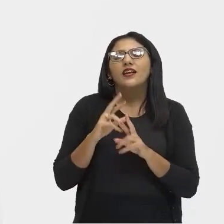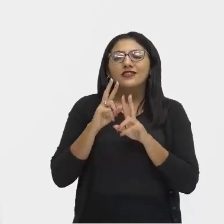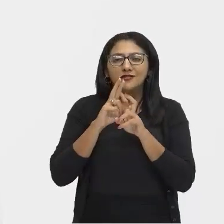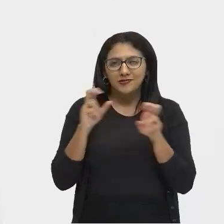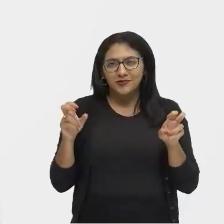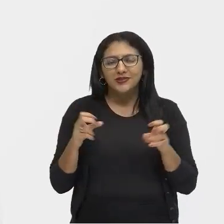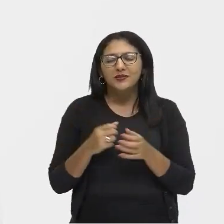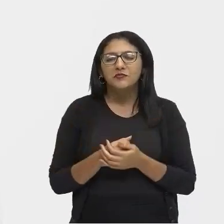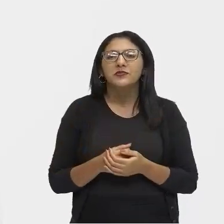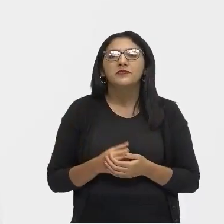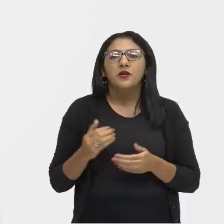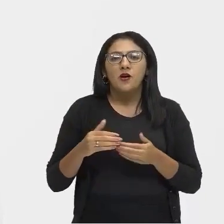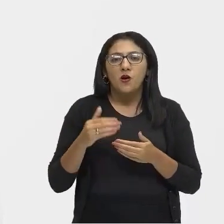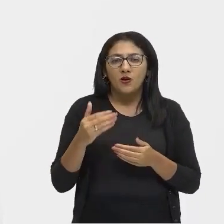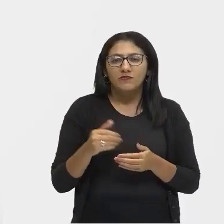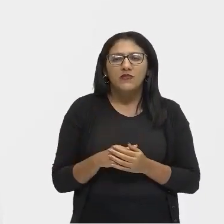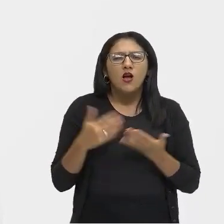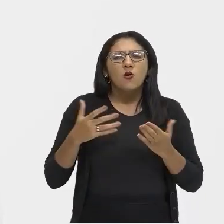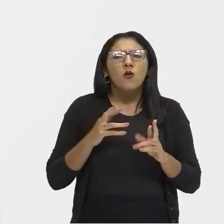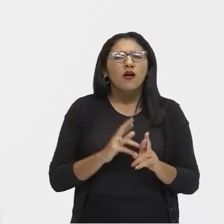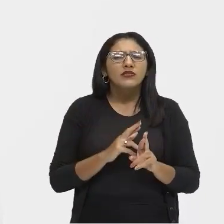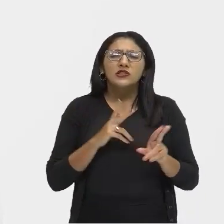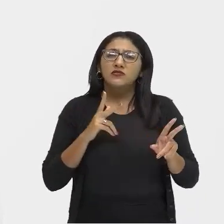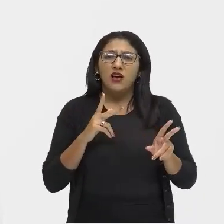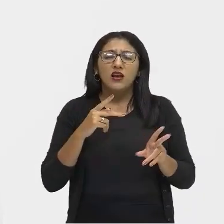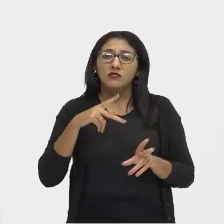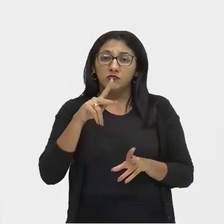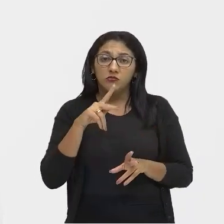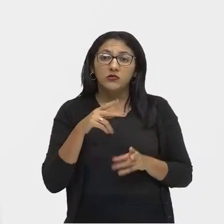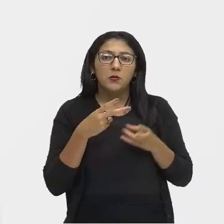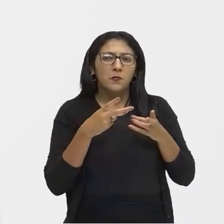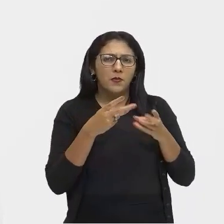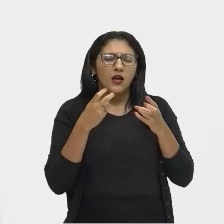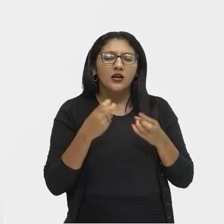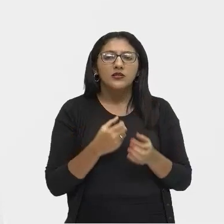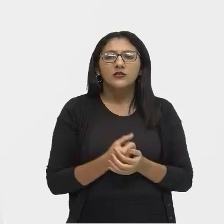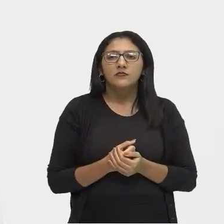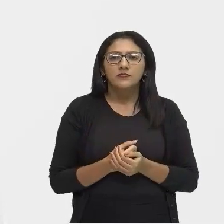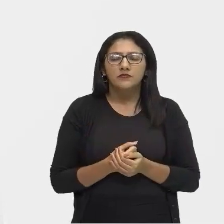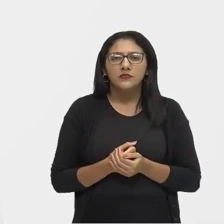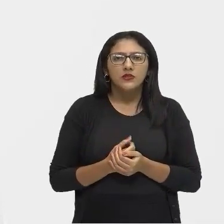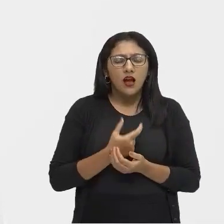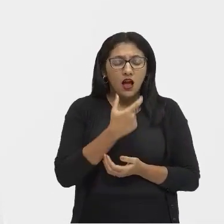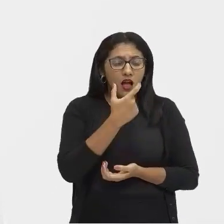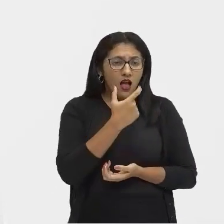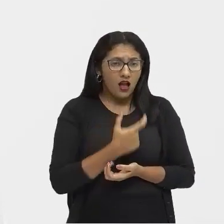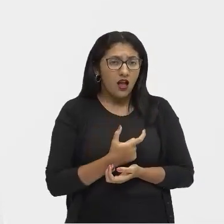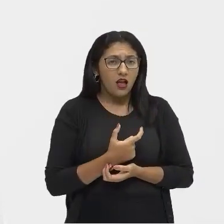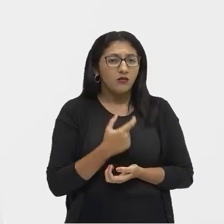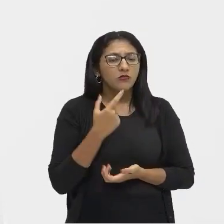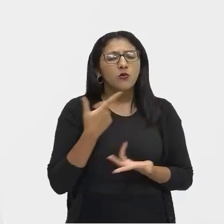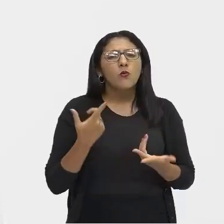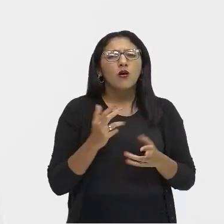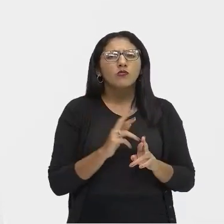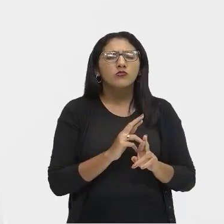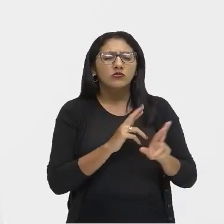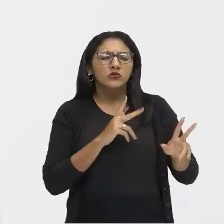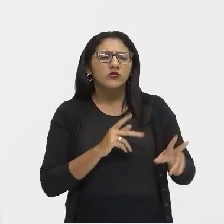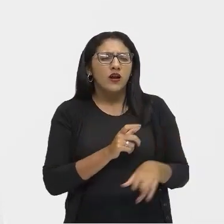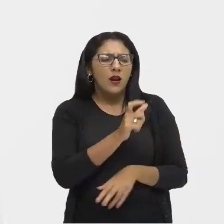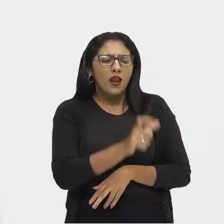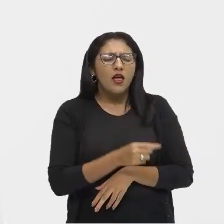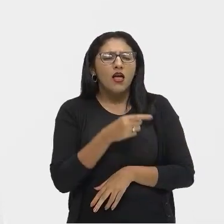o quê? Qual a diferença, que você pode ver, né? Qual a diferença entre você e a pessoa que